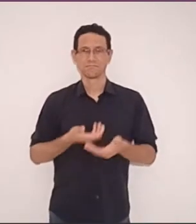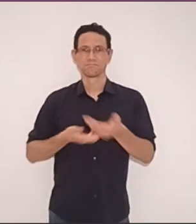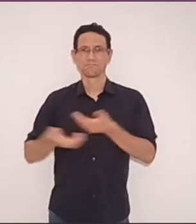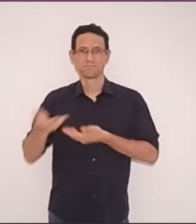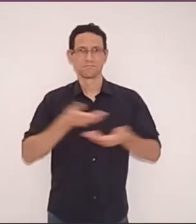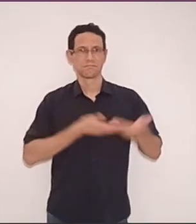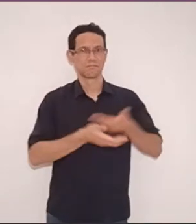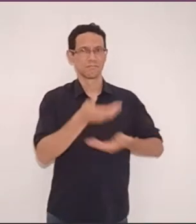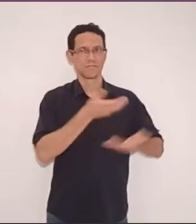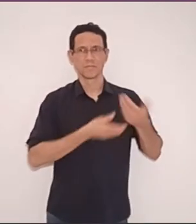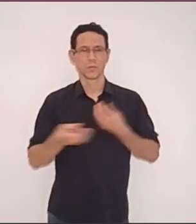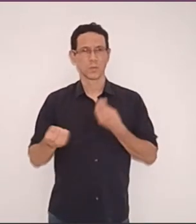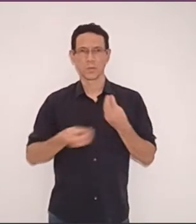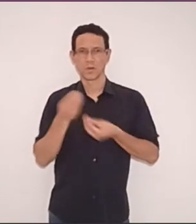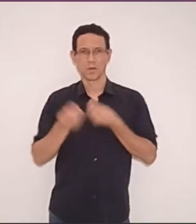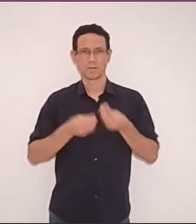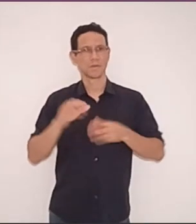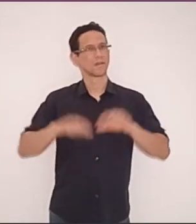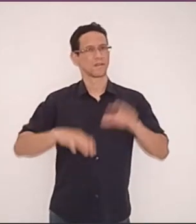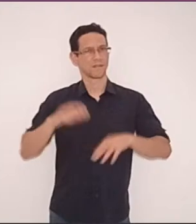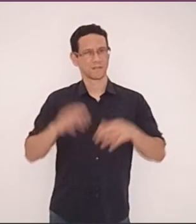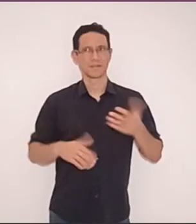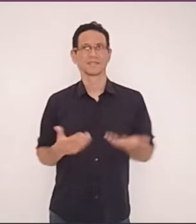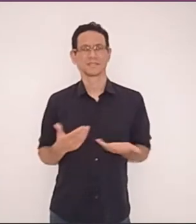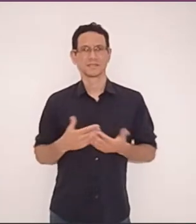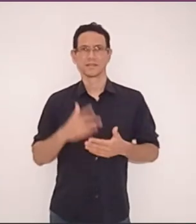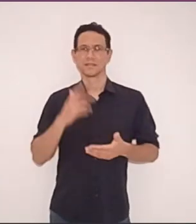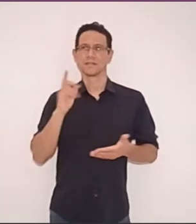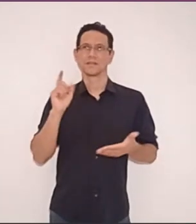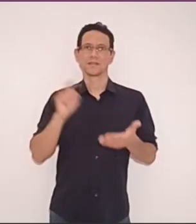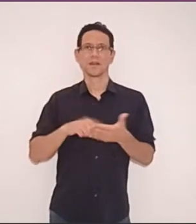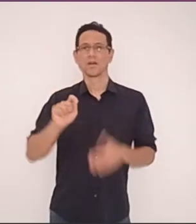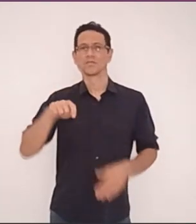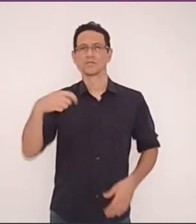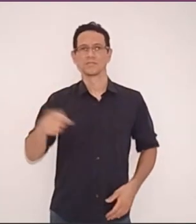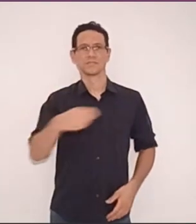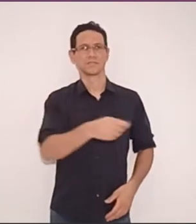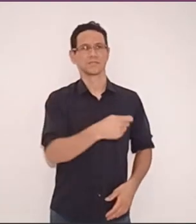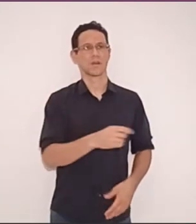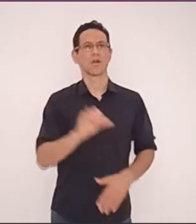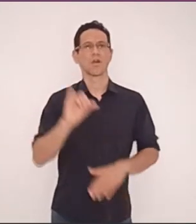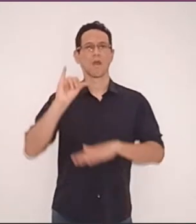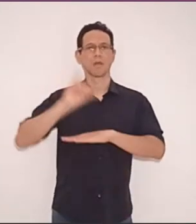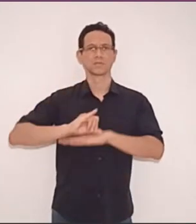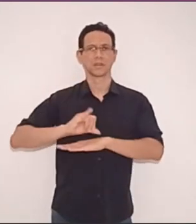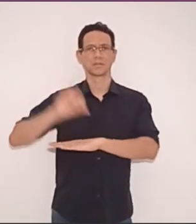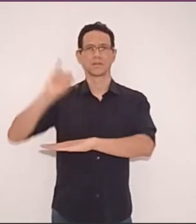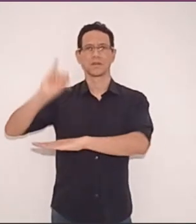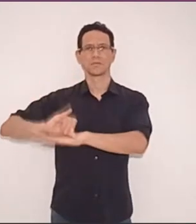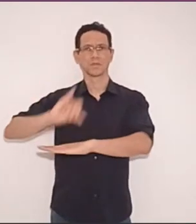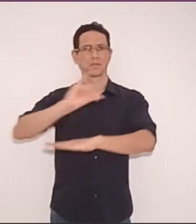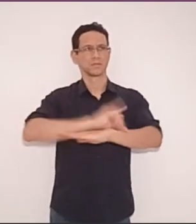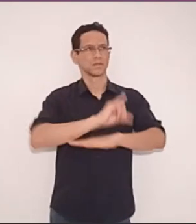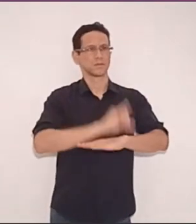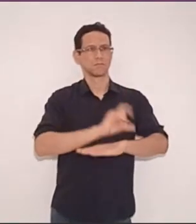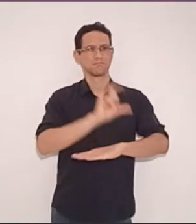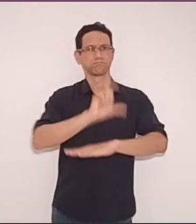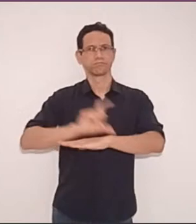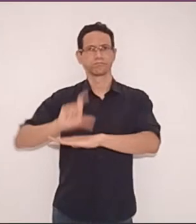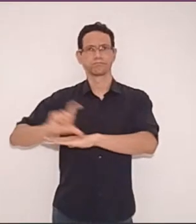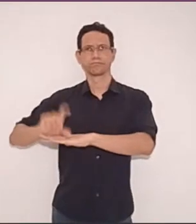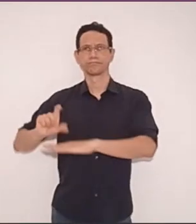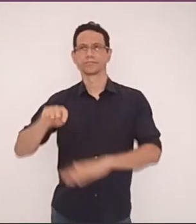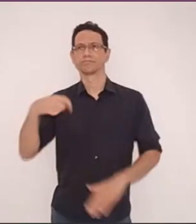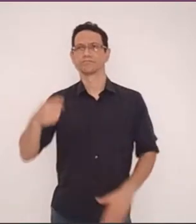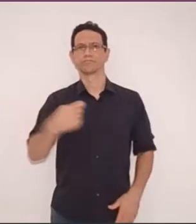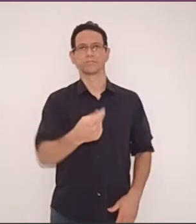troca mais uma troca que às vezes ela ela objetifica as pessoas estão uma que pudesse fazer uma recomendação